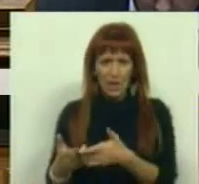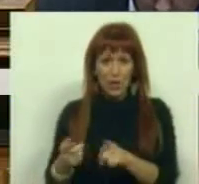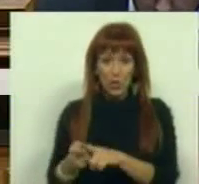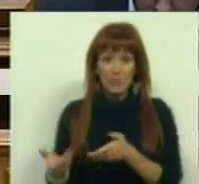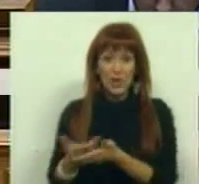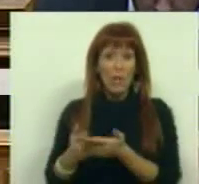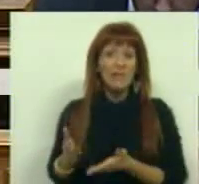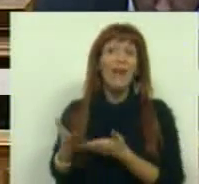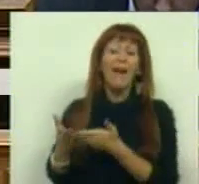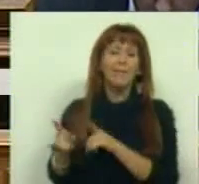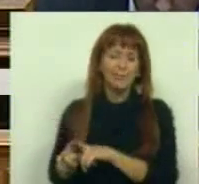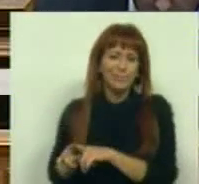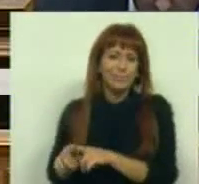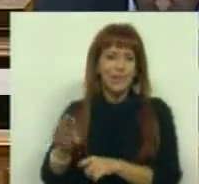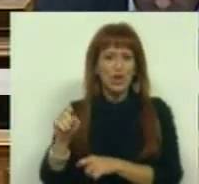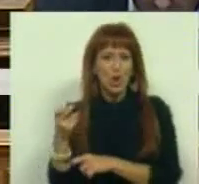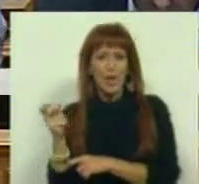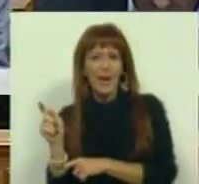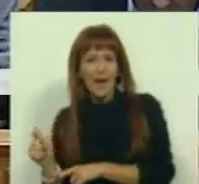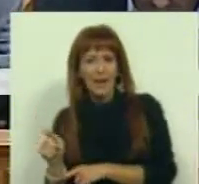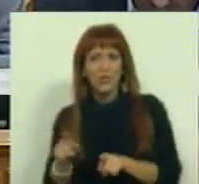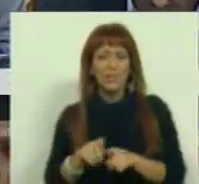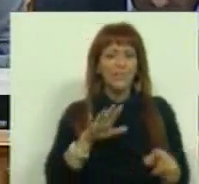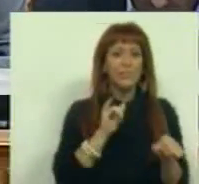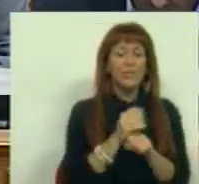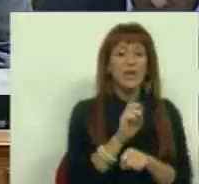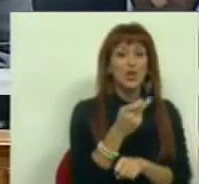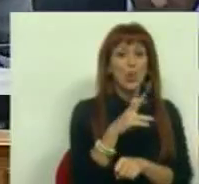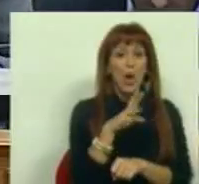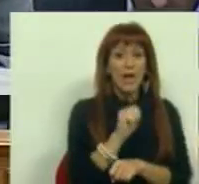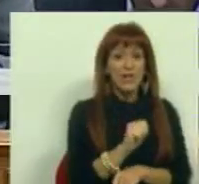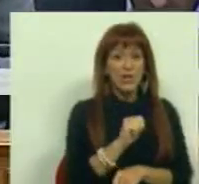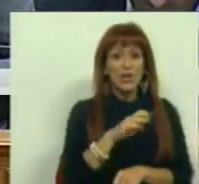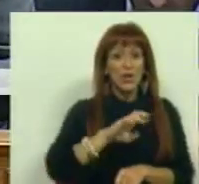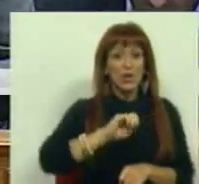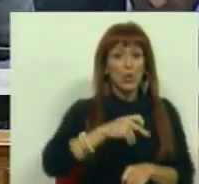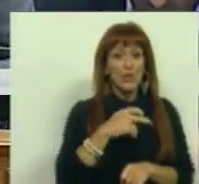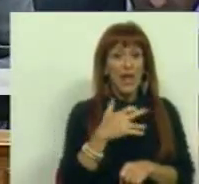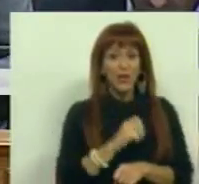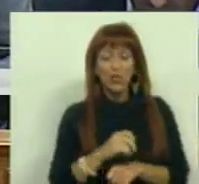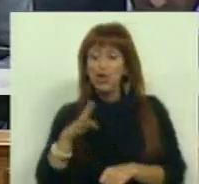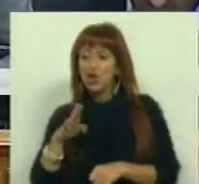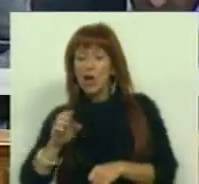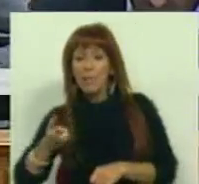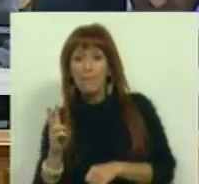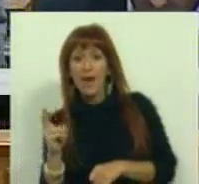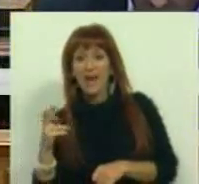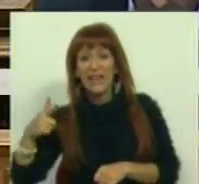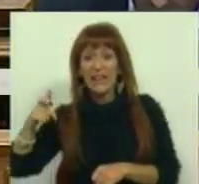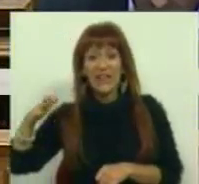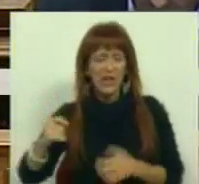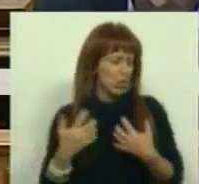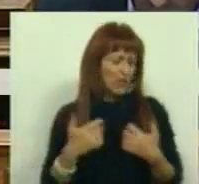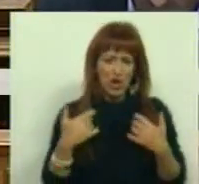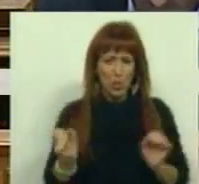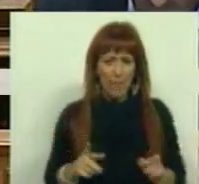grupos económicos, nomeadamente à SONAI, à Soares dos Santos e ao Jerónimo Martins, não temos qualquer dúvida. E acontece